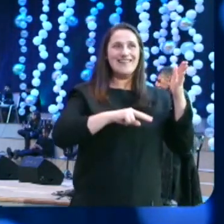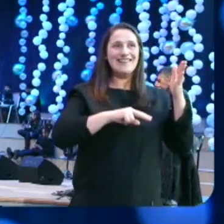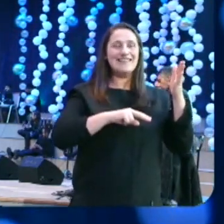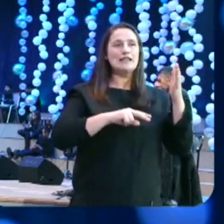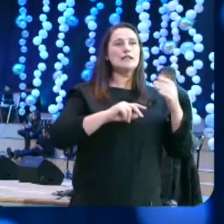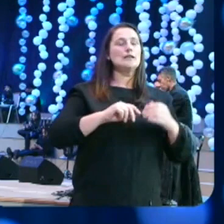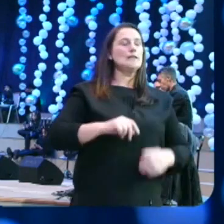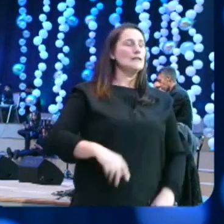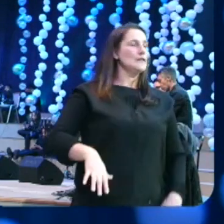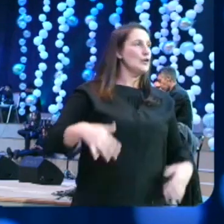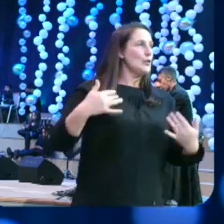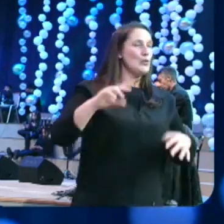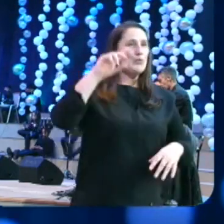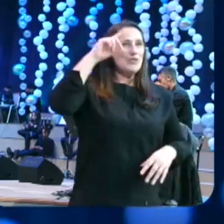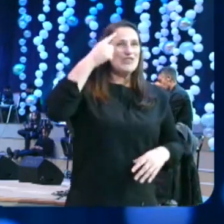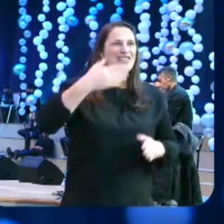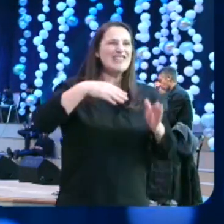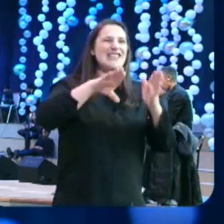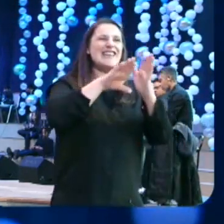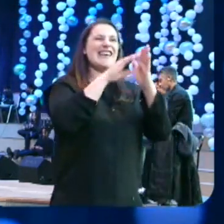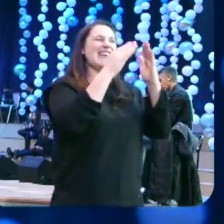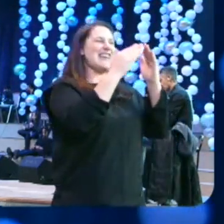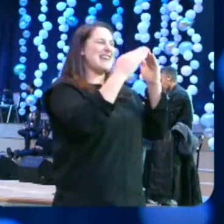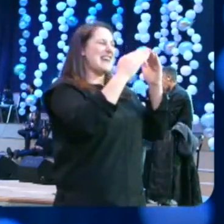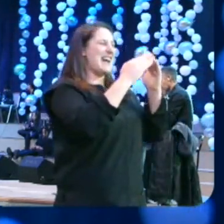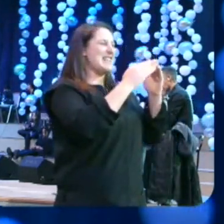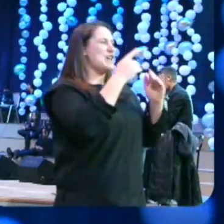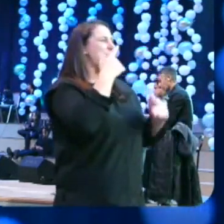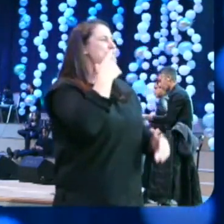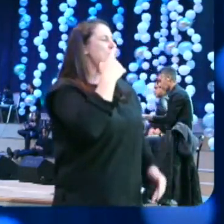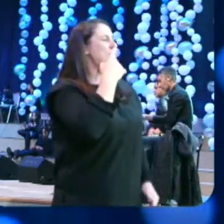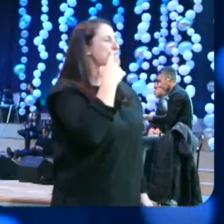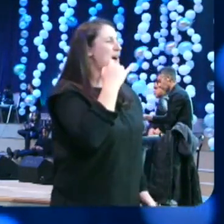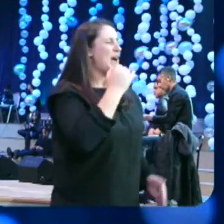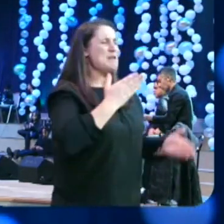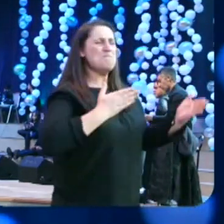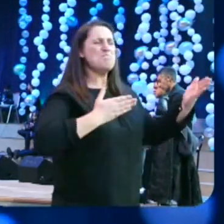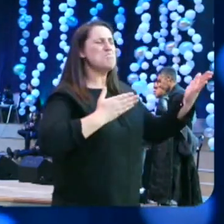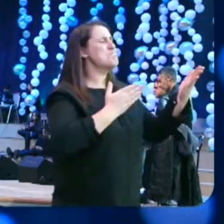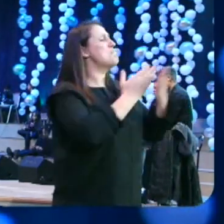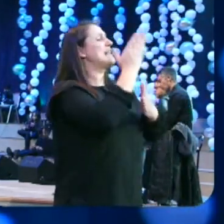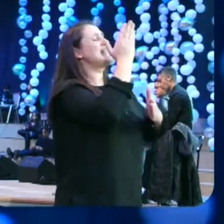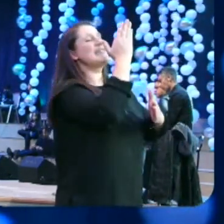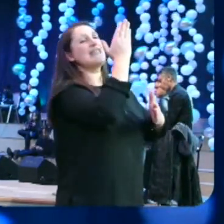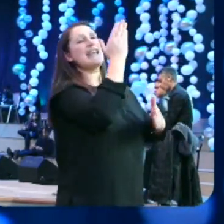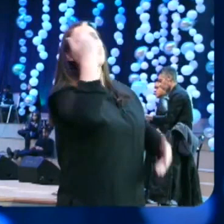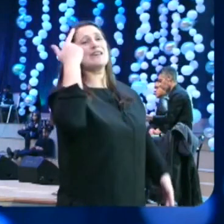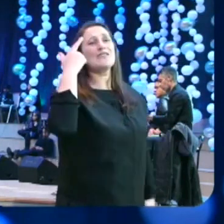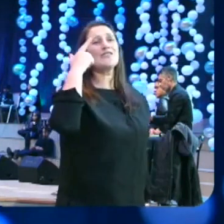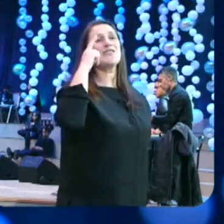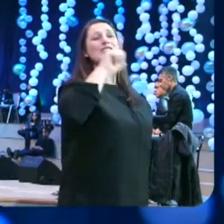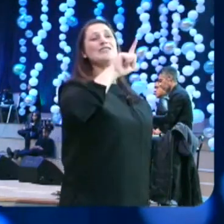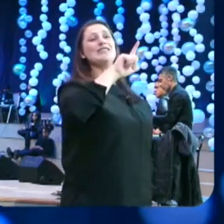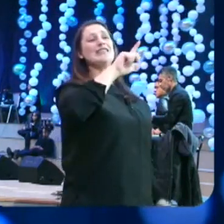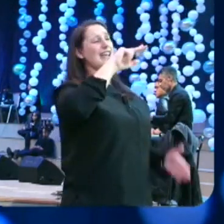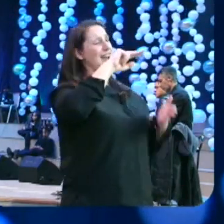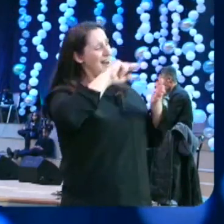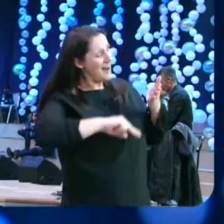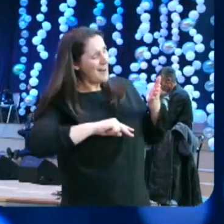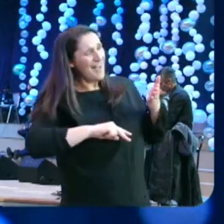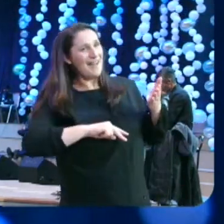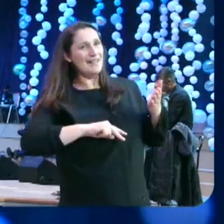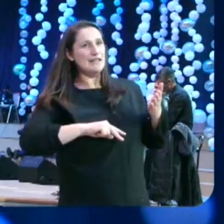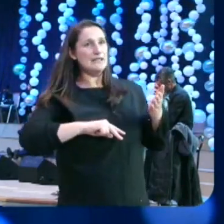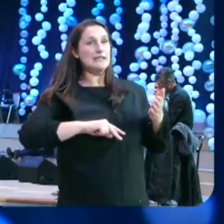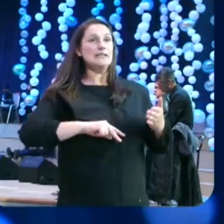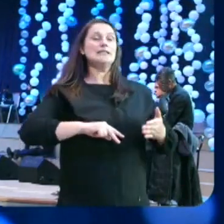que eu cheguei em casa feliz da vida e disse: cheguei, passei, consegui chegar naquele lugar.